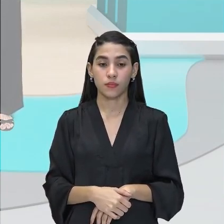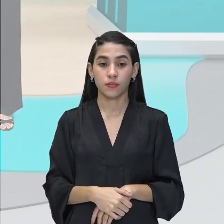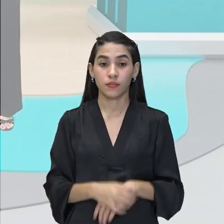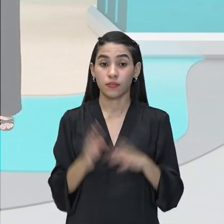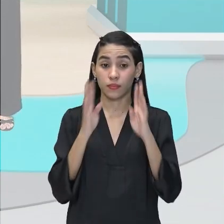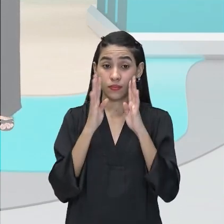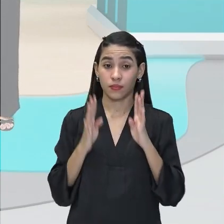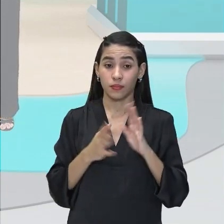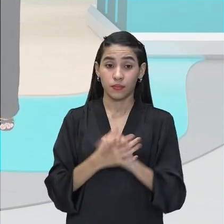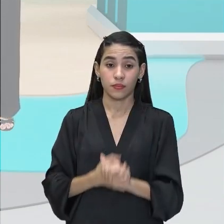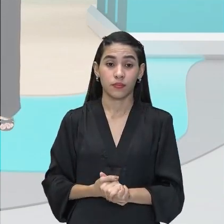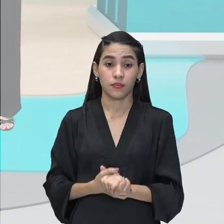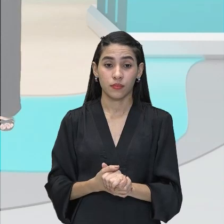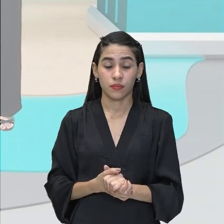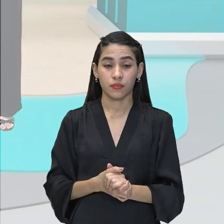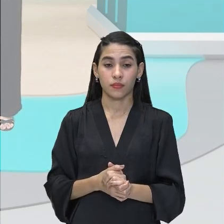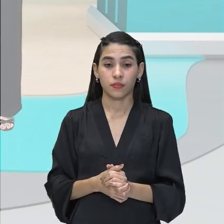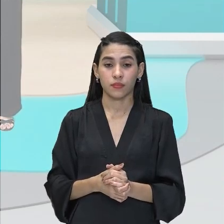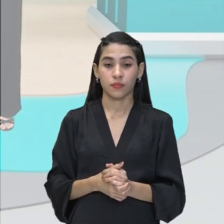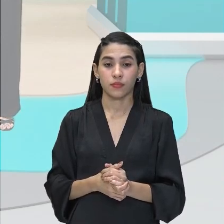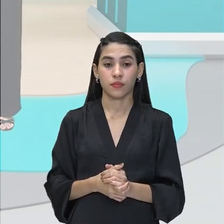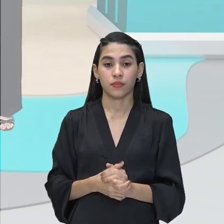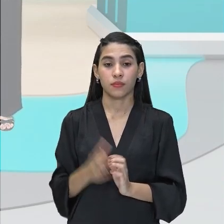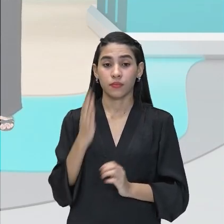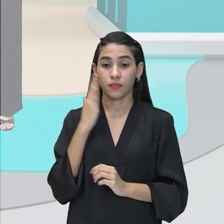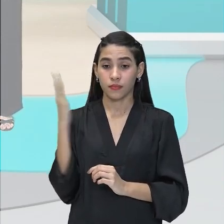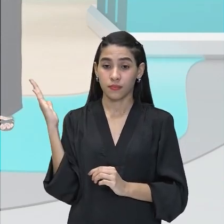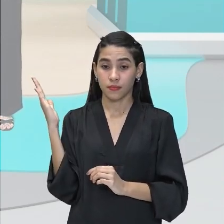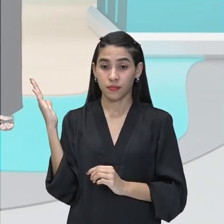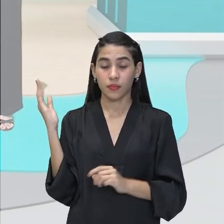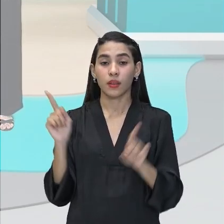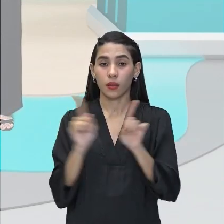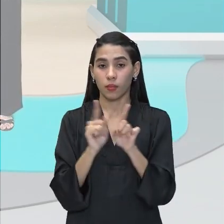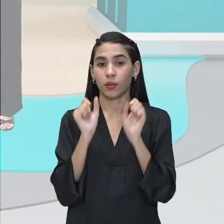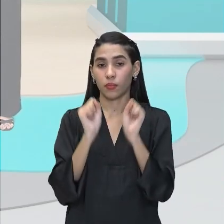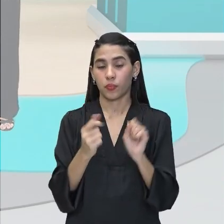Atenção, olha só. O primeiro verbo e o pronome